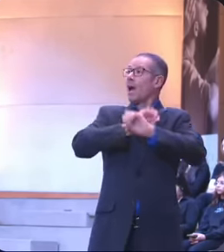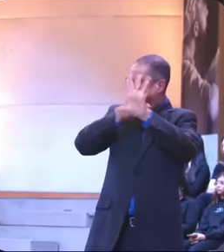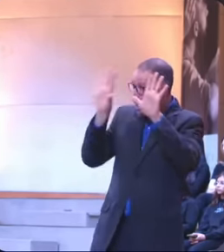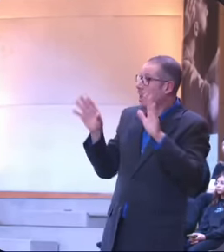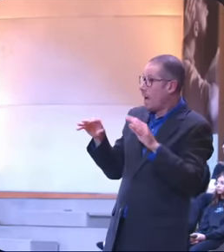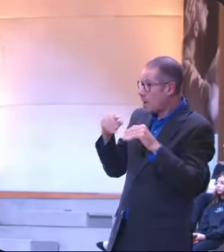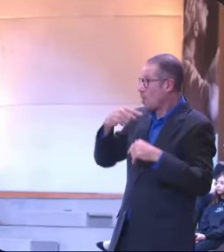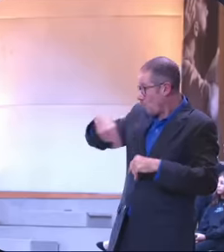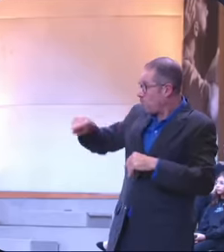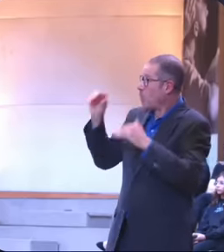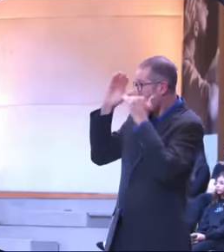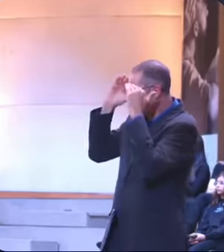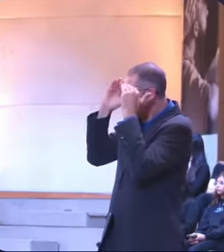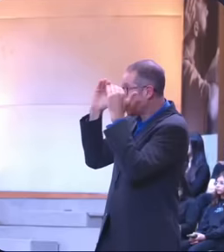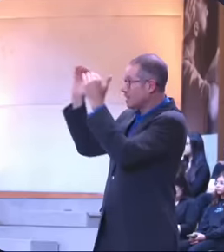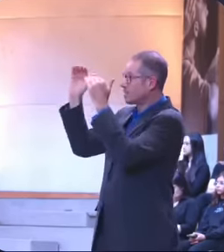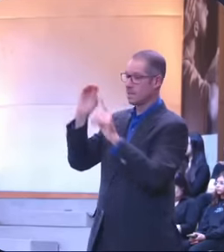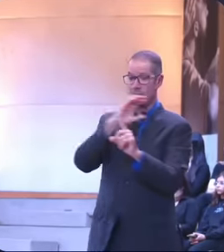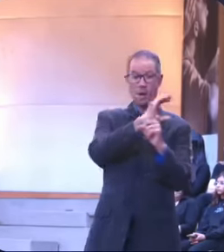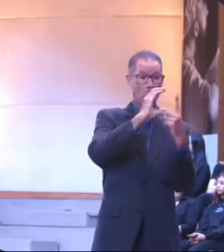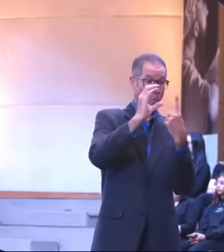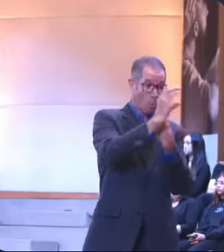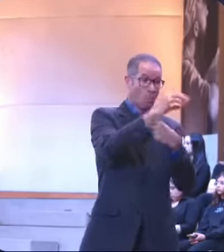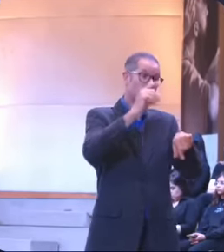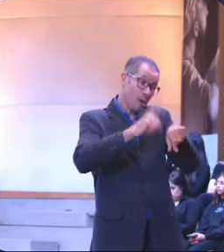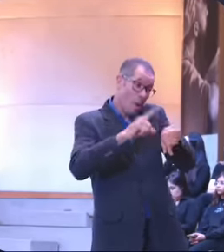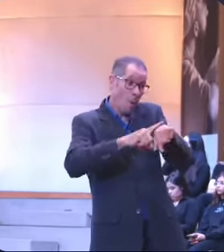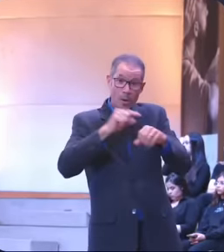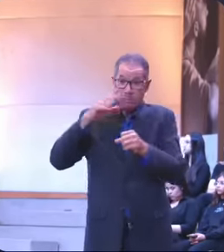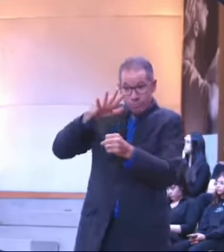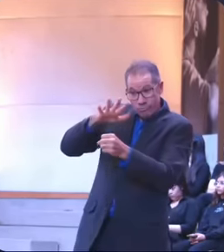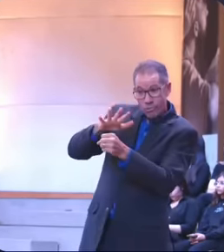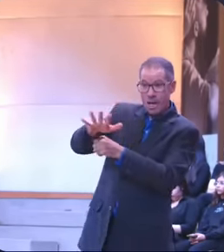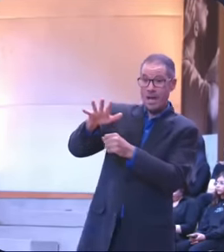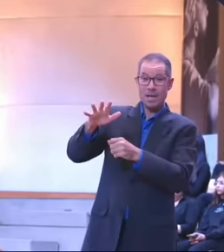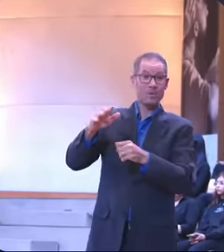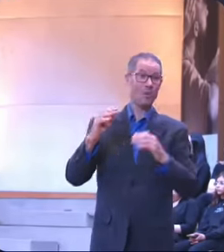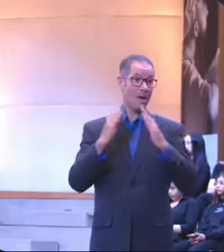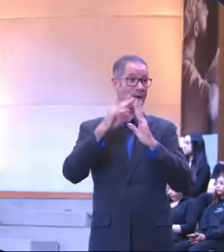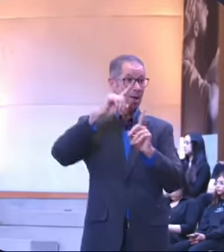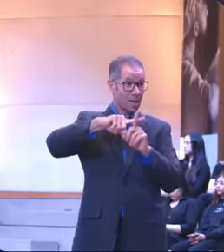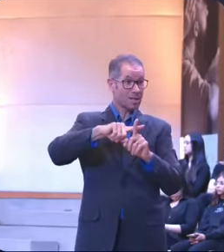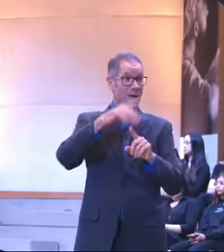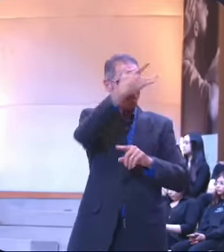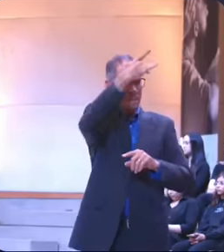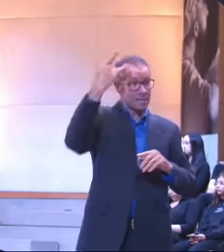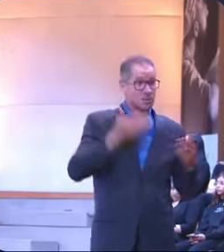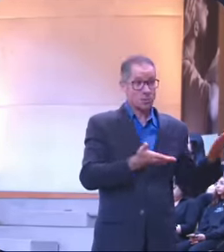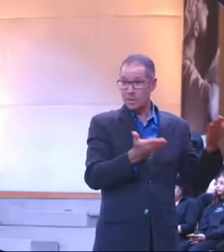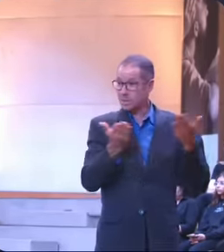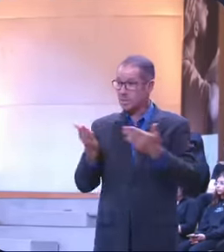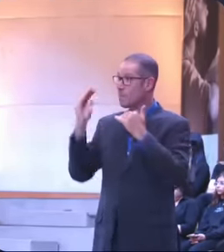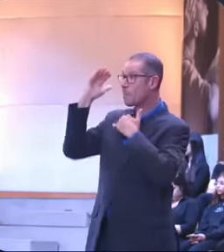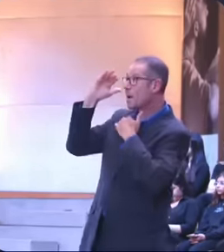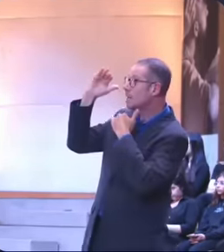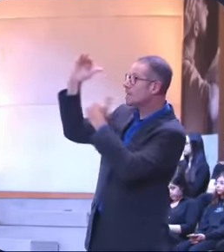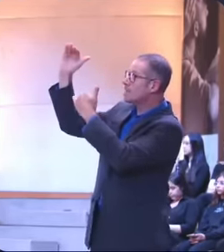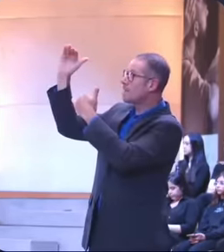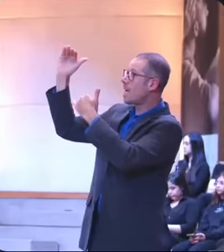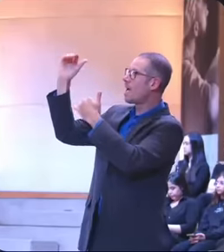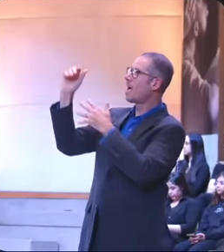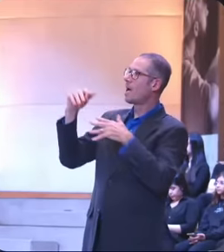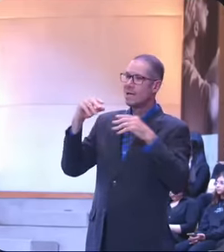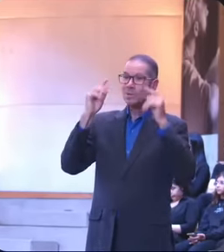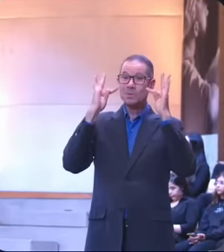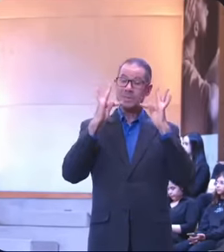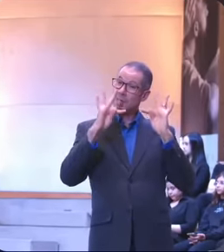vou agradecer. Então o culto vai ser tantas horas. E lá estava cheio, congregação de gente que ia para agradecer. E ele começava a dar os